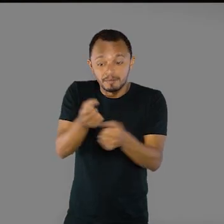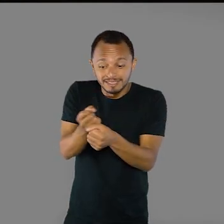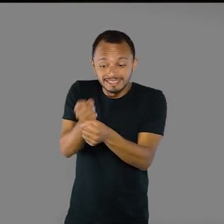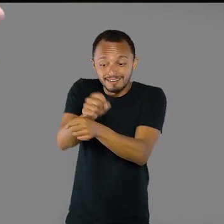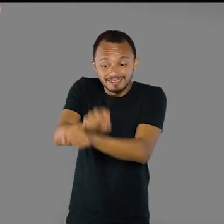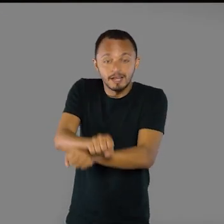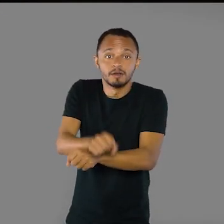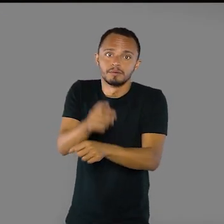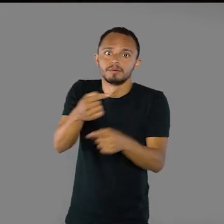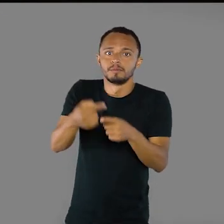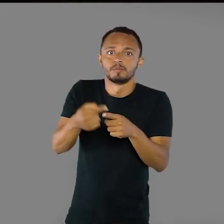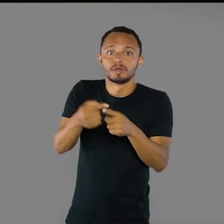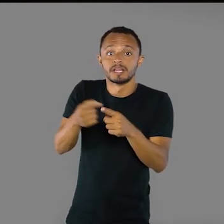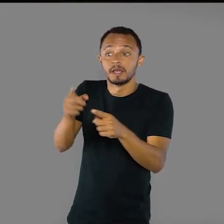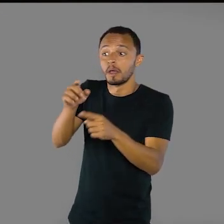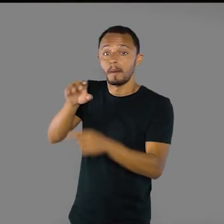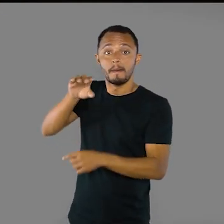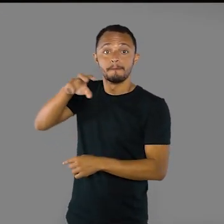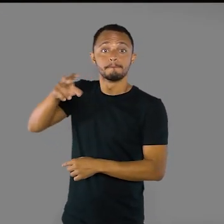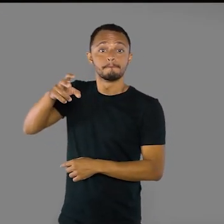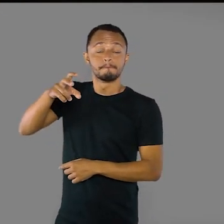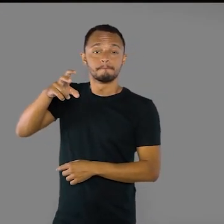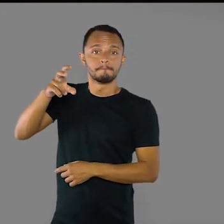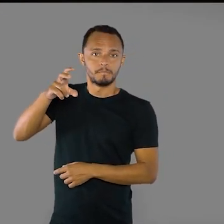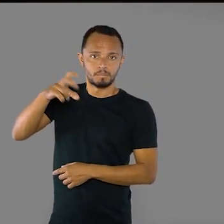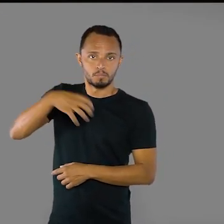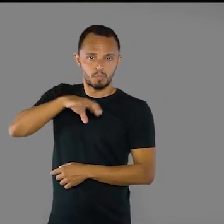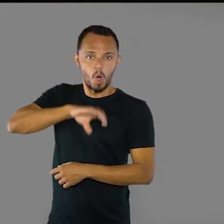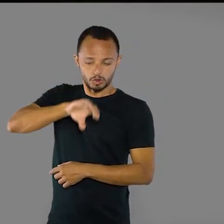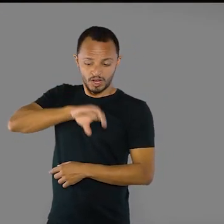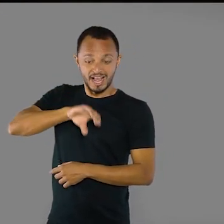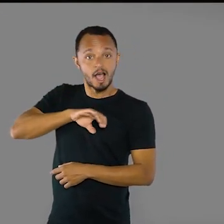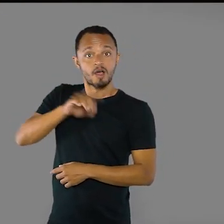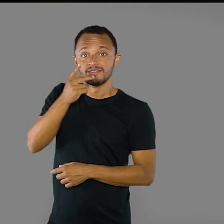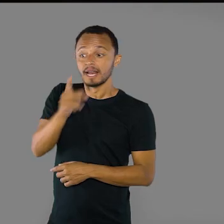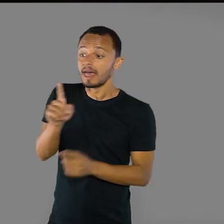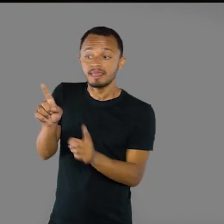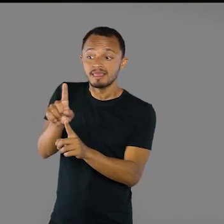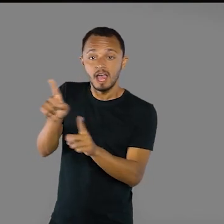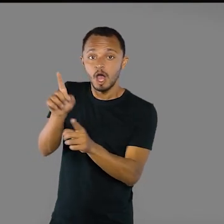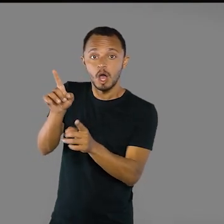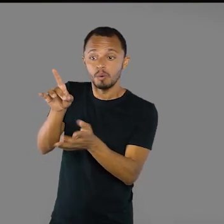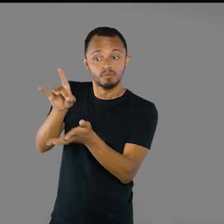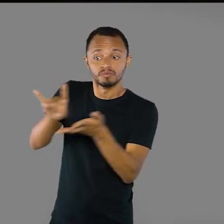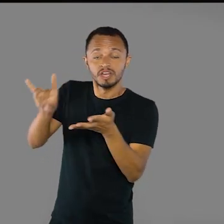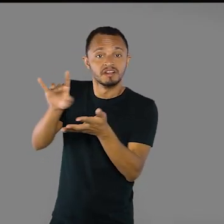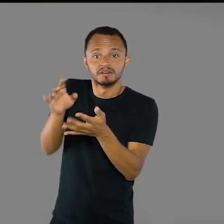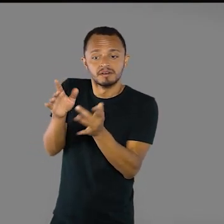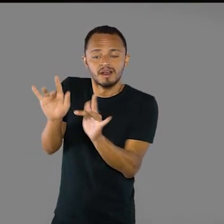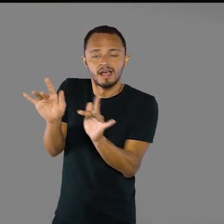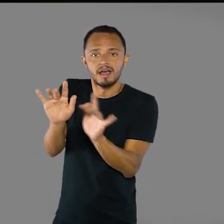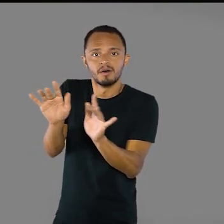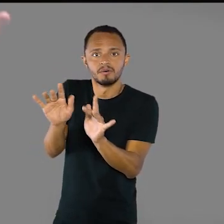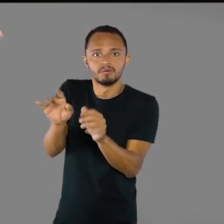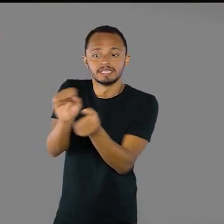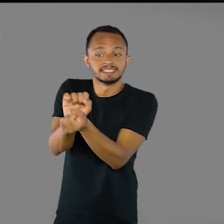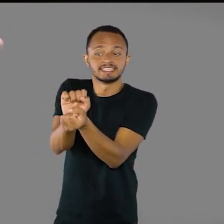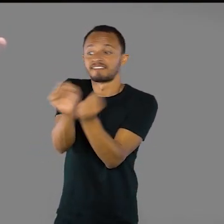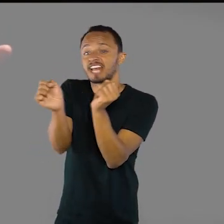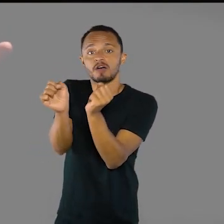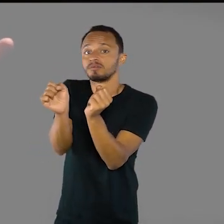porque Portugal nega muito essa questão. Você tem toda a razão, em 72,